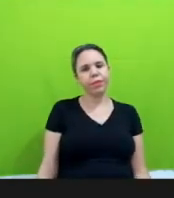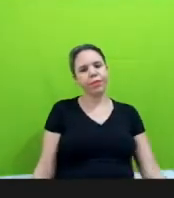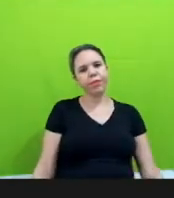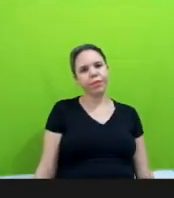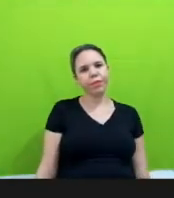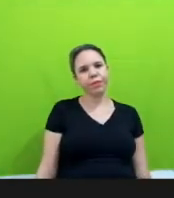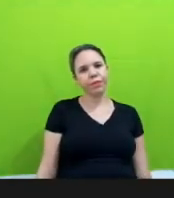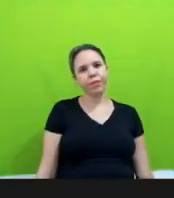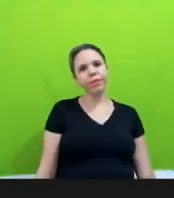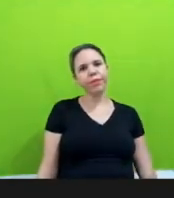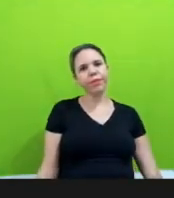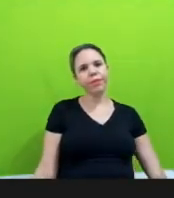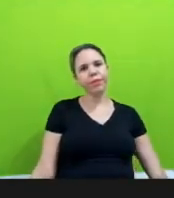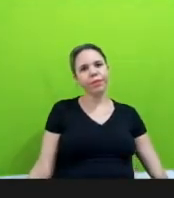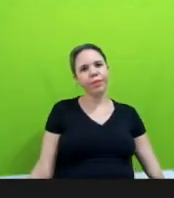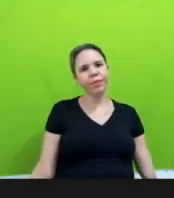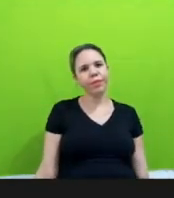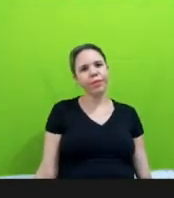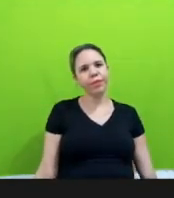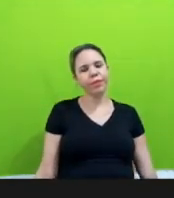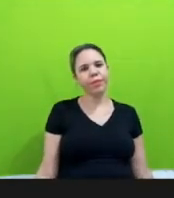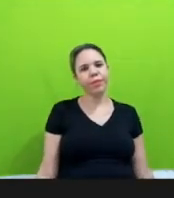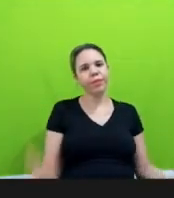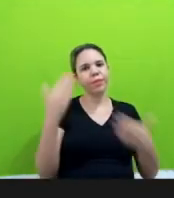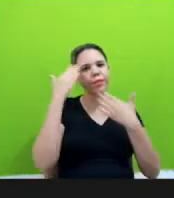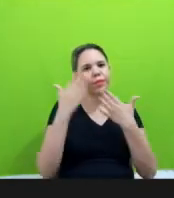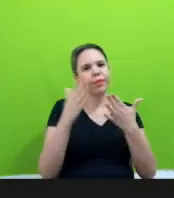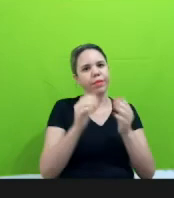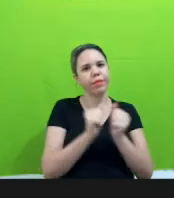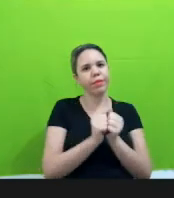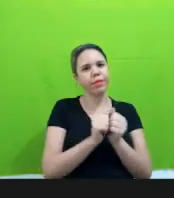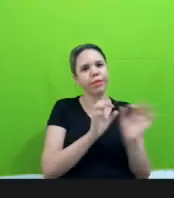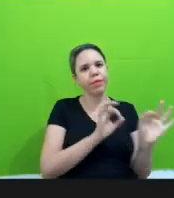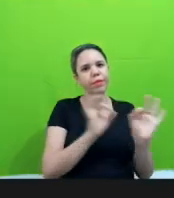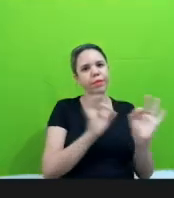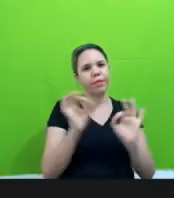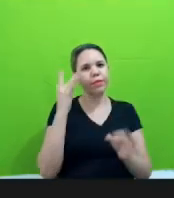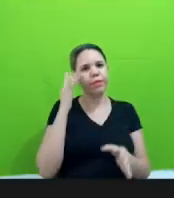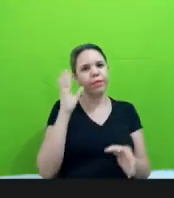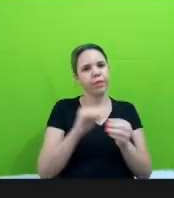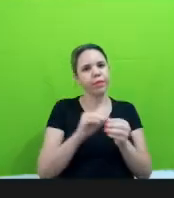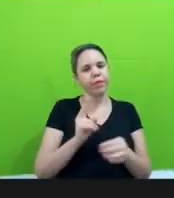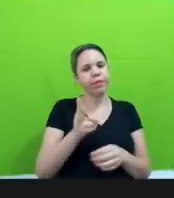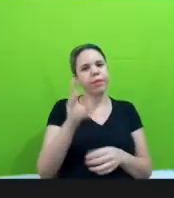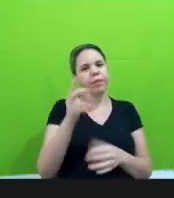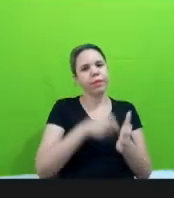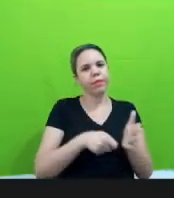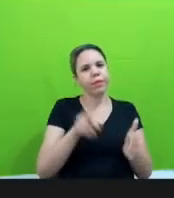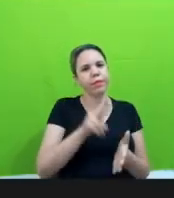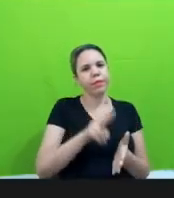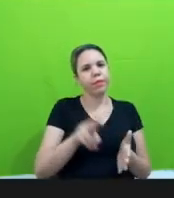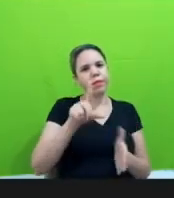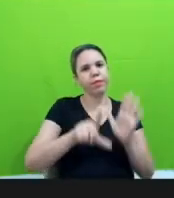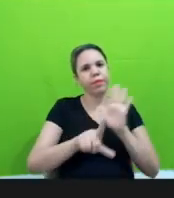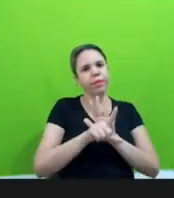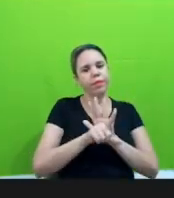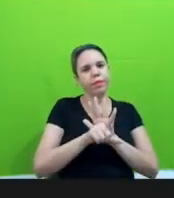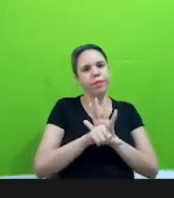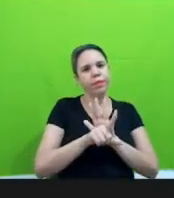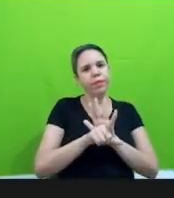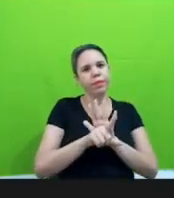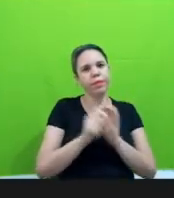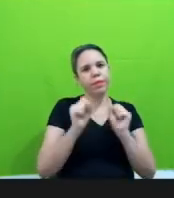Bom, pessoal, obrigado por estar com a gente hoje. Bom, eu acho que a gente tem que continuar utilizando a lei, né, para que a gente